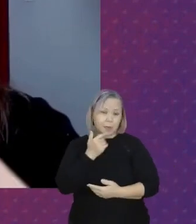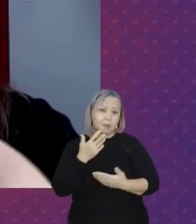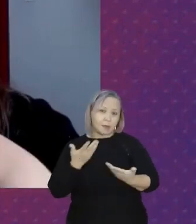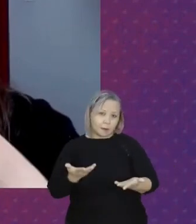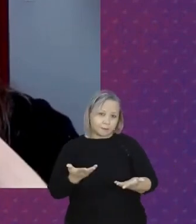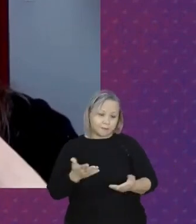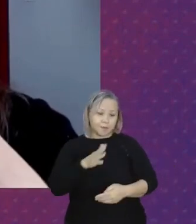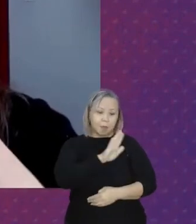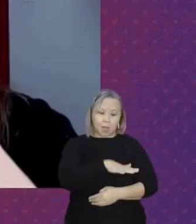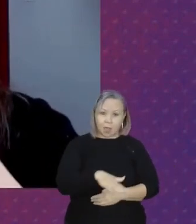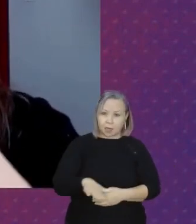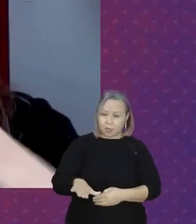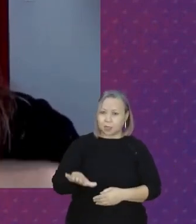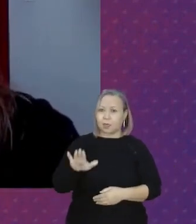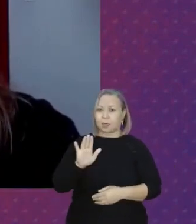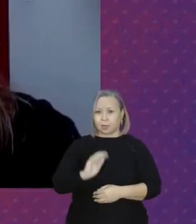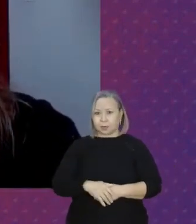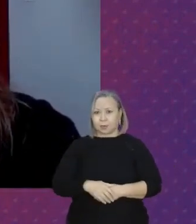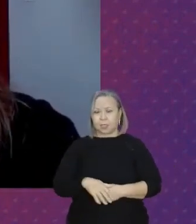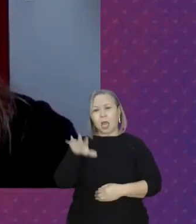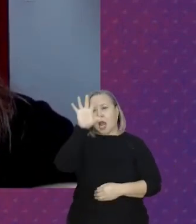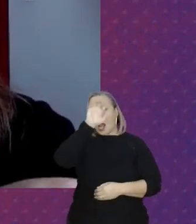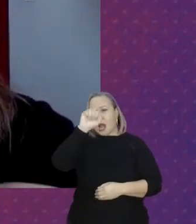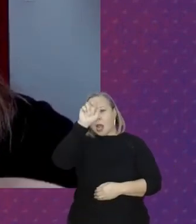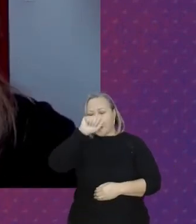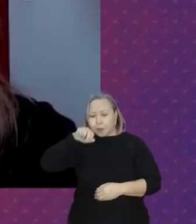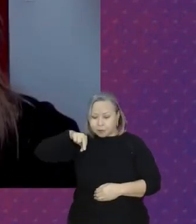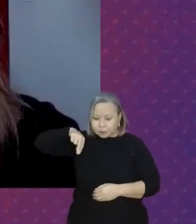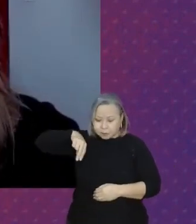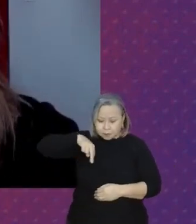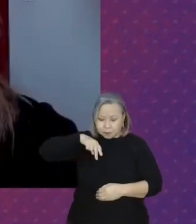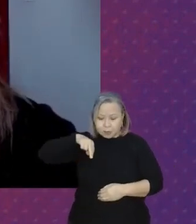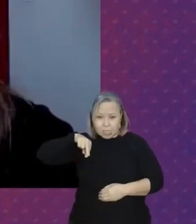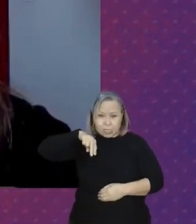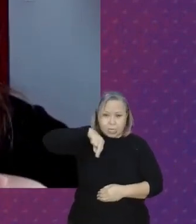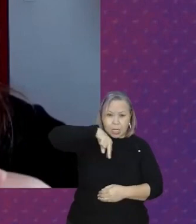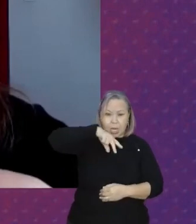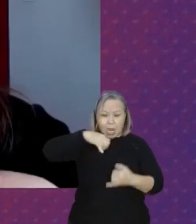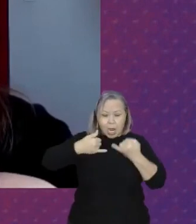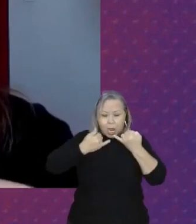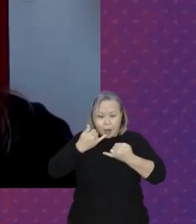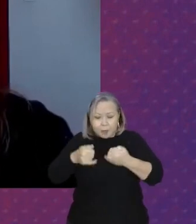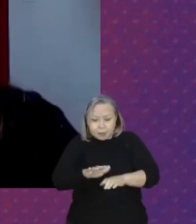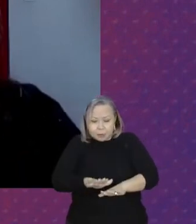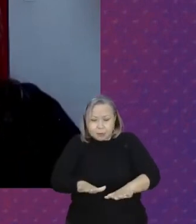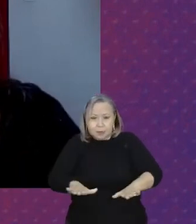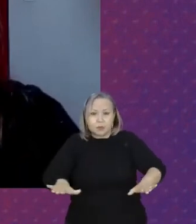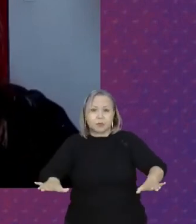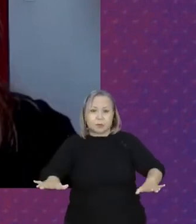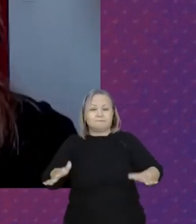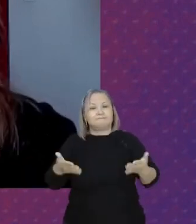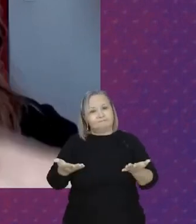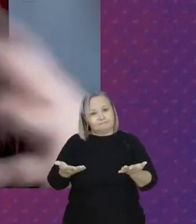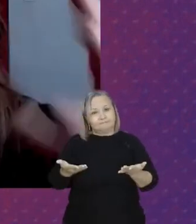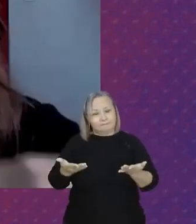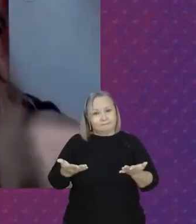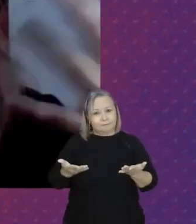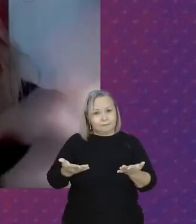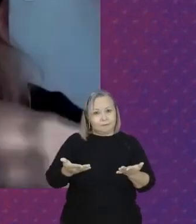A criança que está aprendendo a andar, que está brincando no chão, que está, enfim,